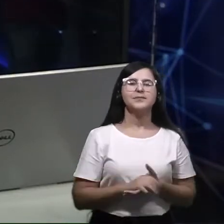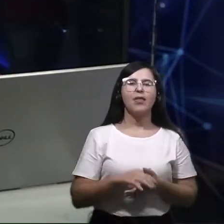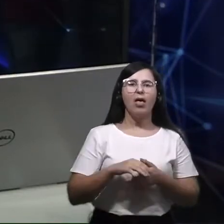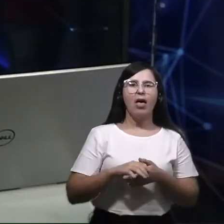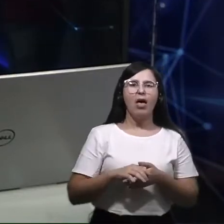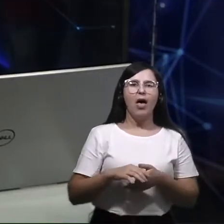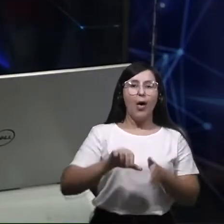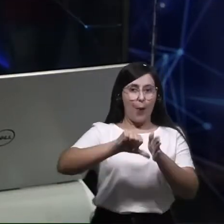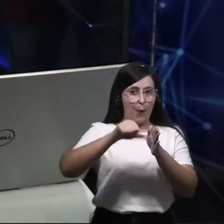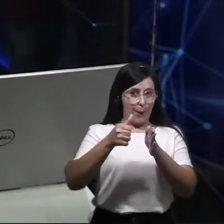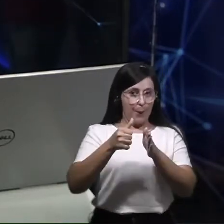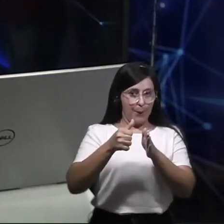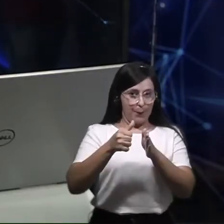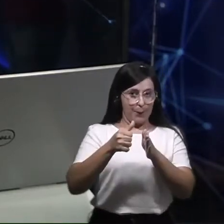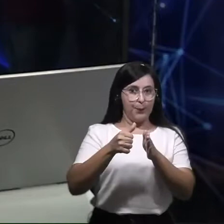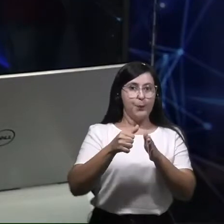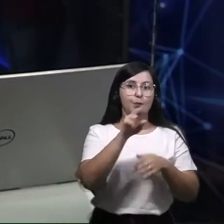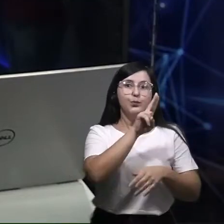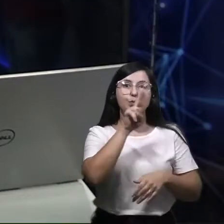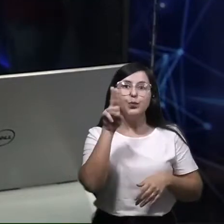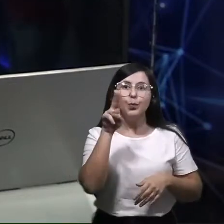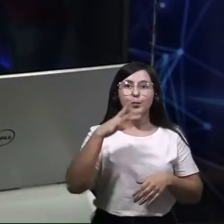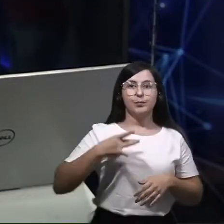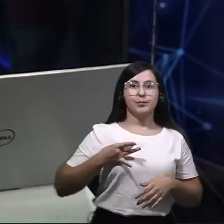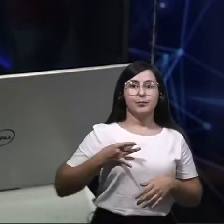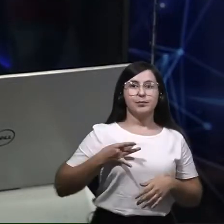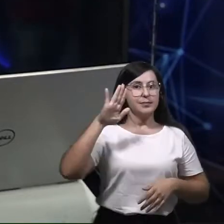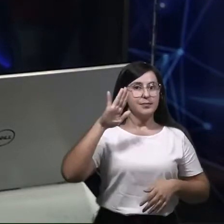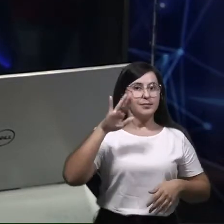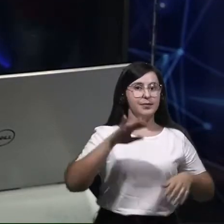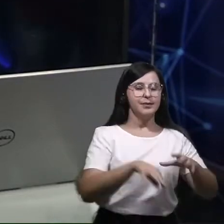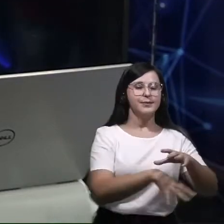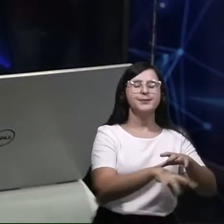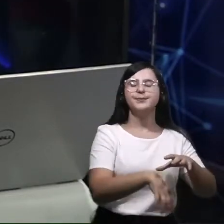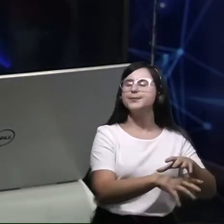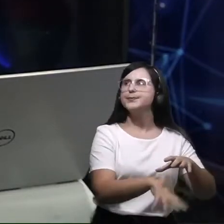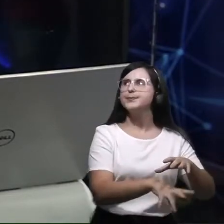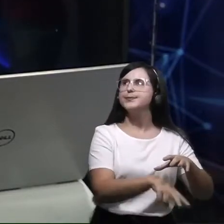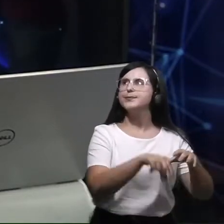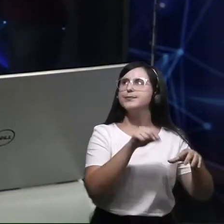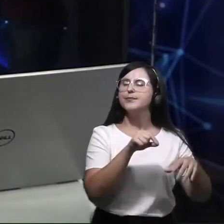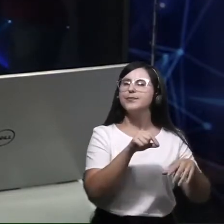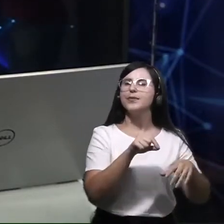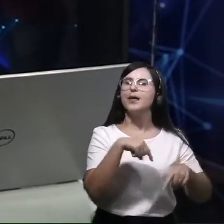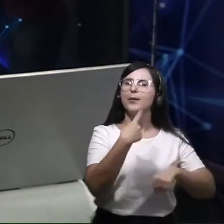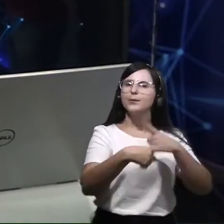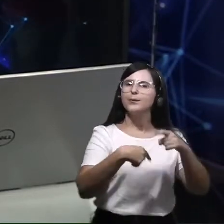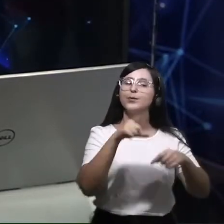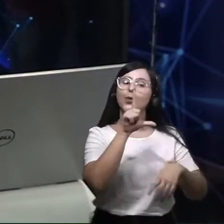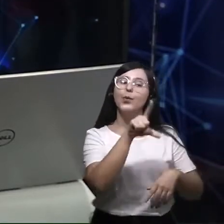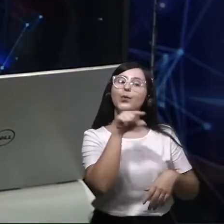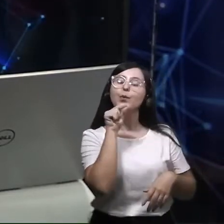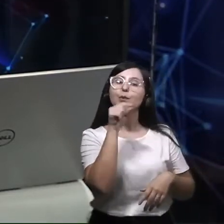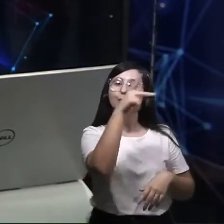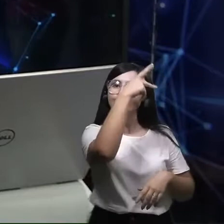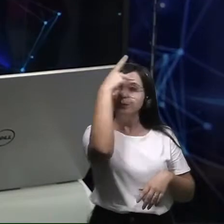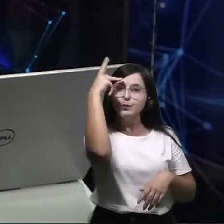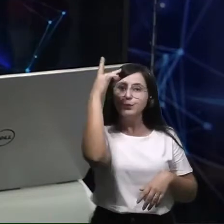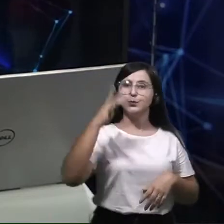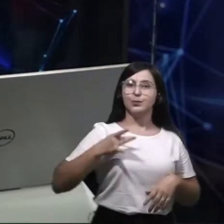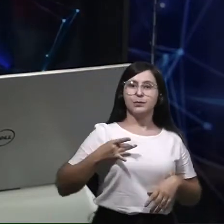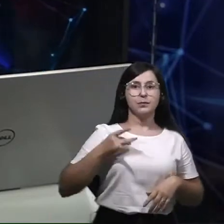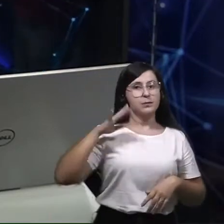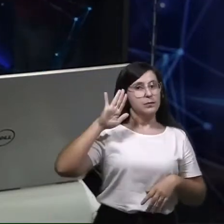sortear o primeiro candidato que fará a pergunta. Ele vai escolher o primeiro oponente a responder, ou a pessoa que ele quer direcionar essa